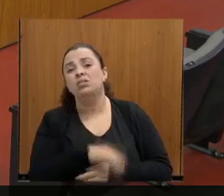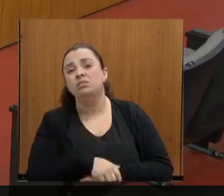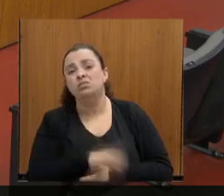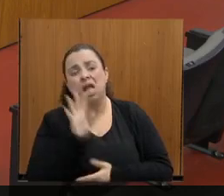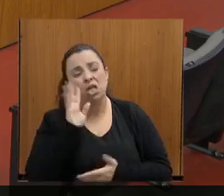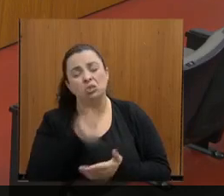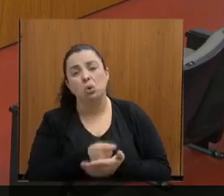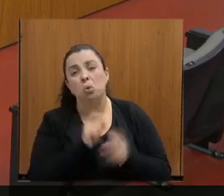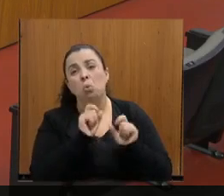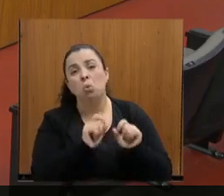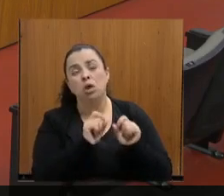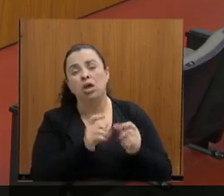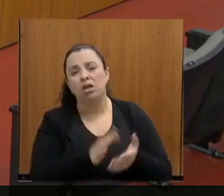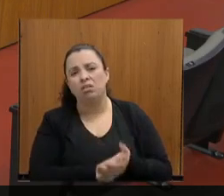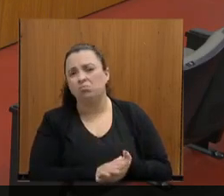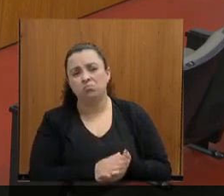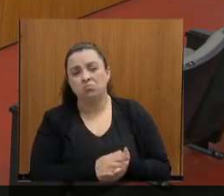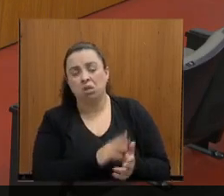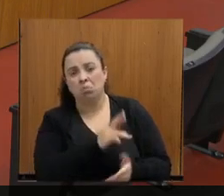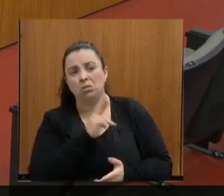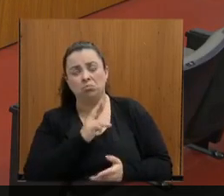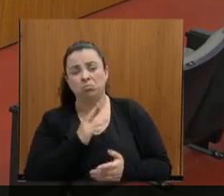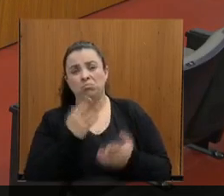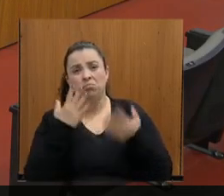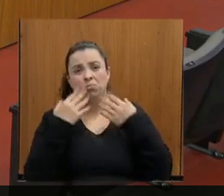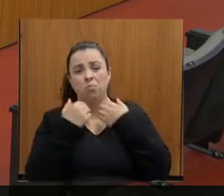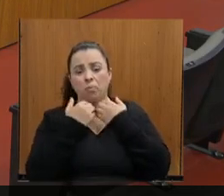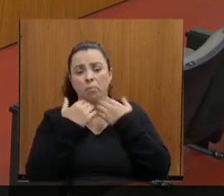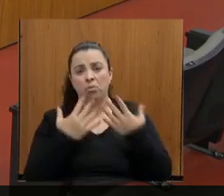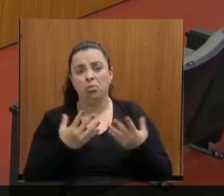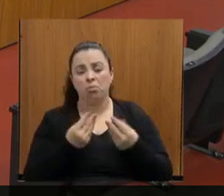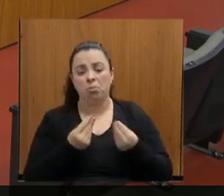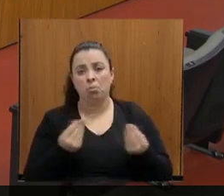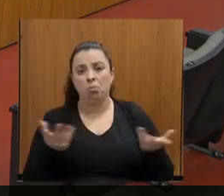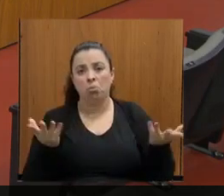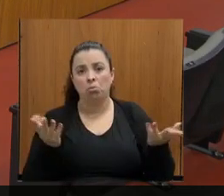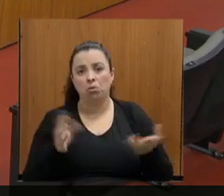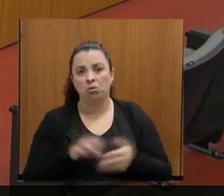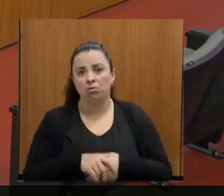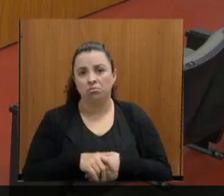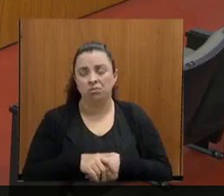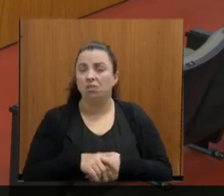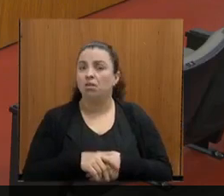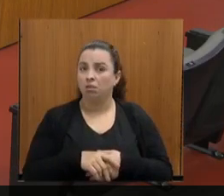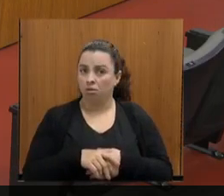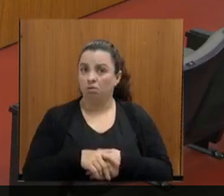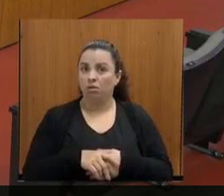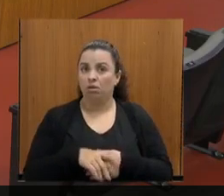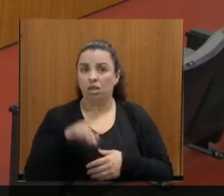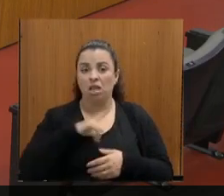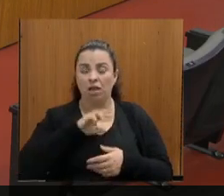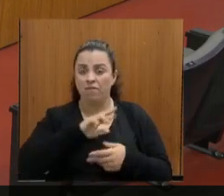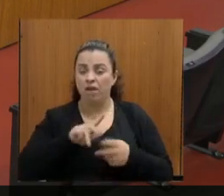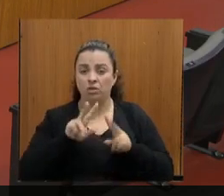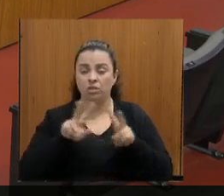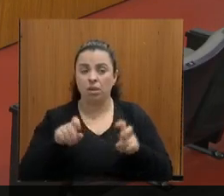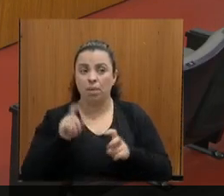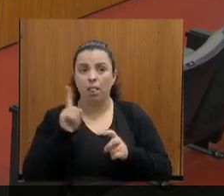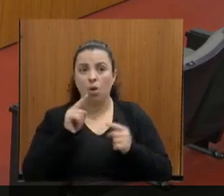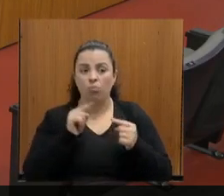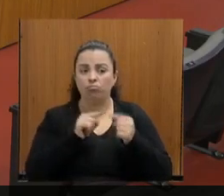eu não entendi a resposta é Porque de fato várias questões não dizem respeito a Cemig